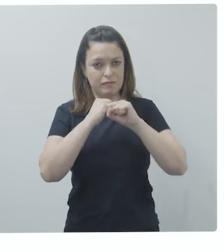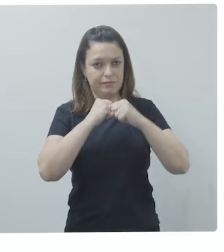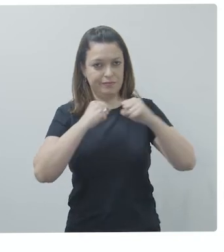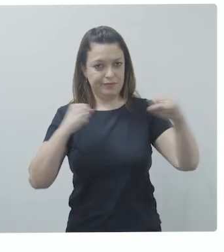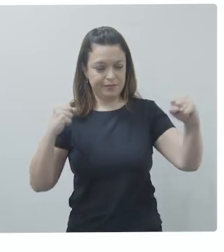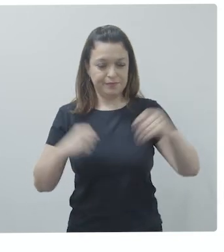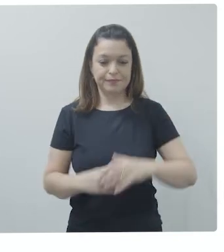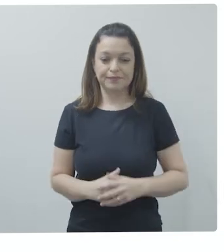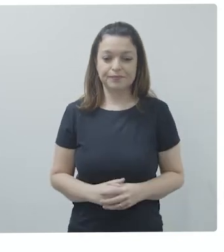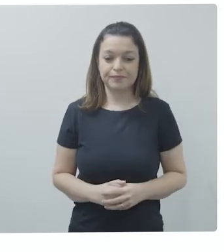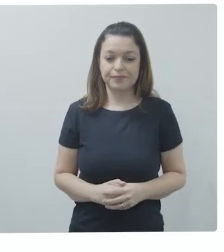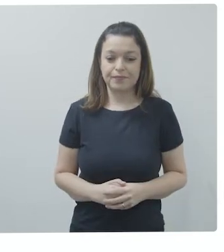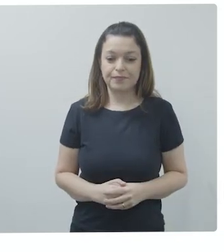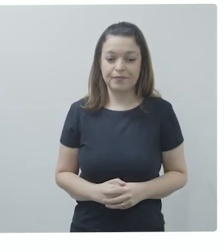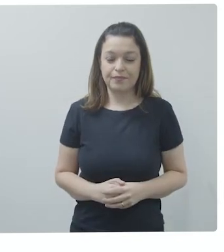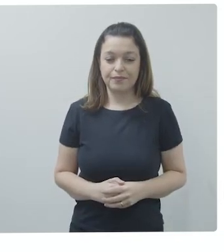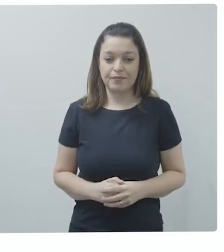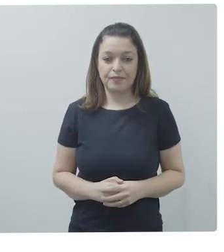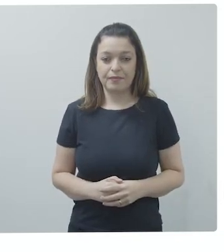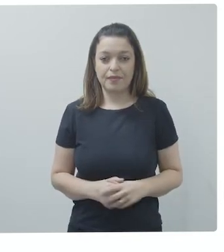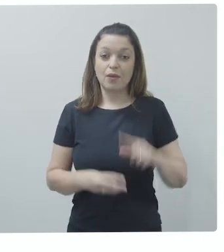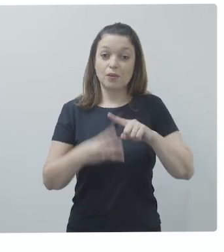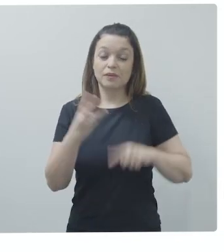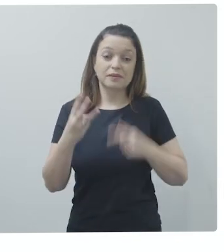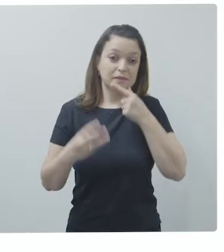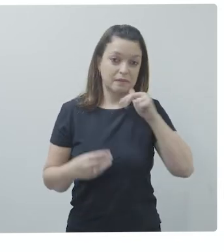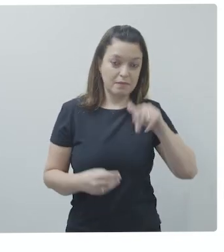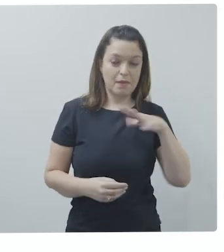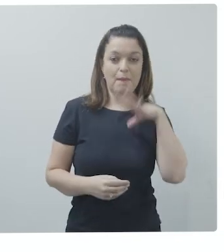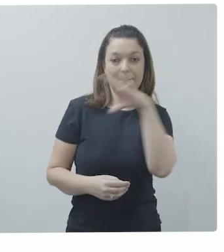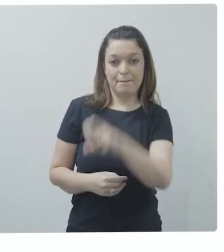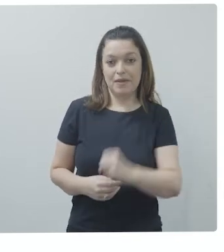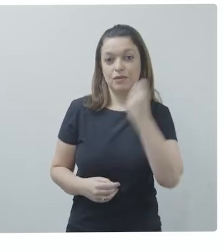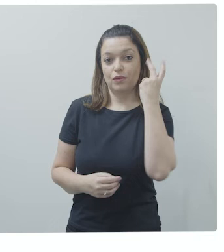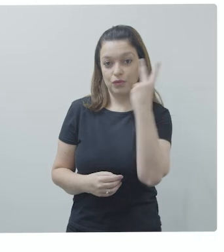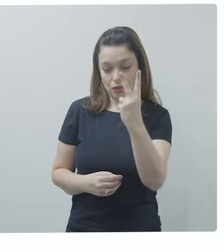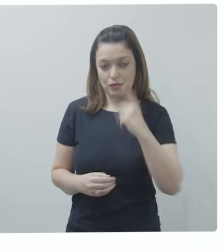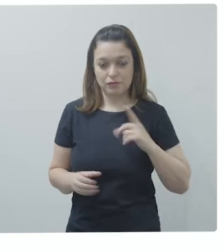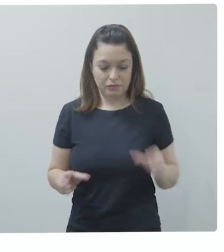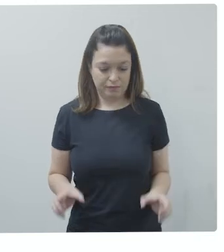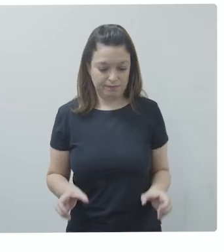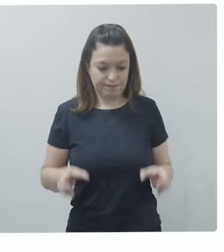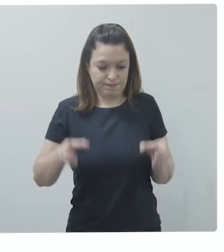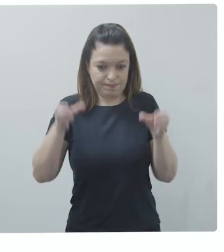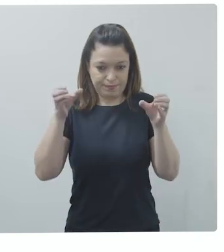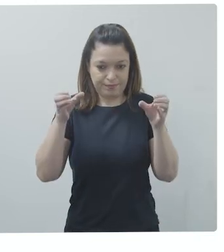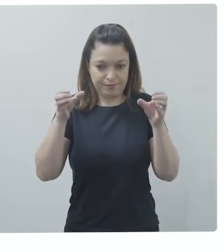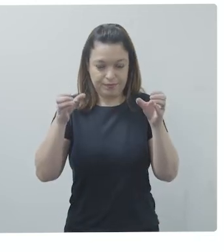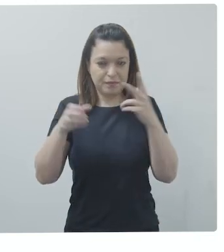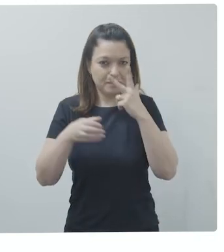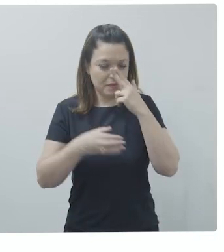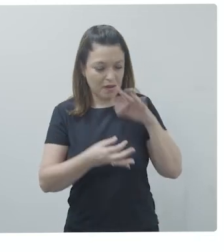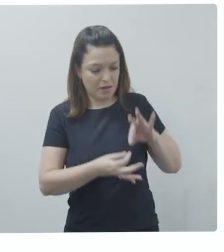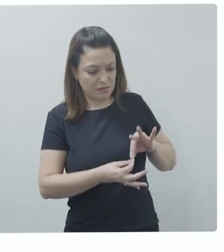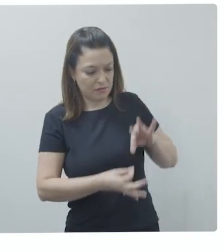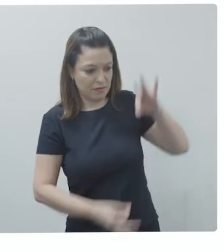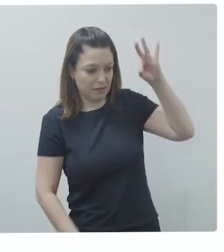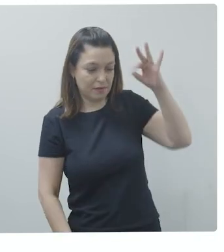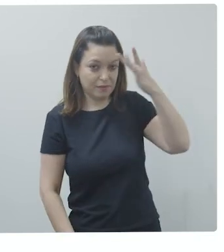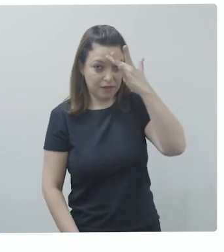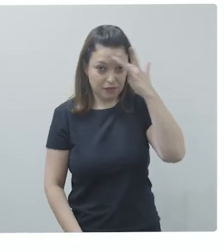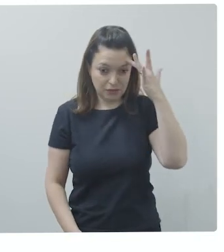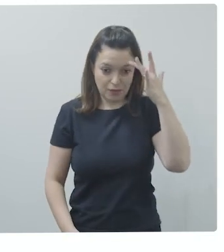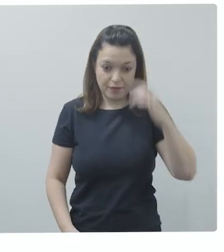Os deuses pegaram os dois troncos, colocaram-nos de pé na areia, da altura de uma pessoa. Odin